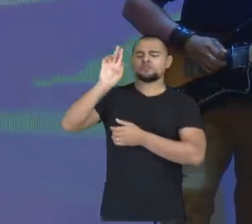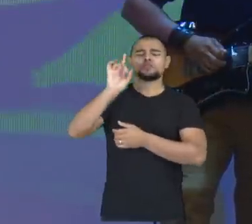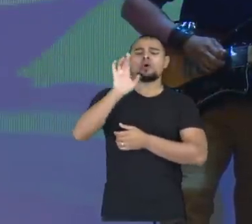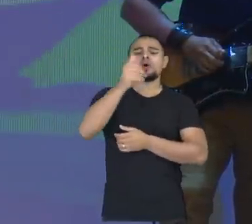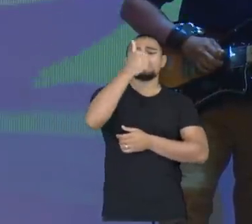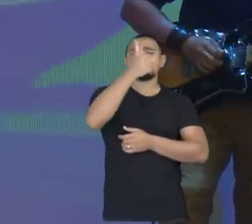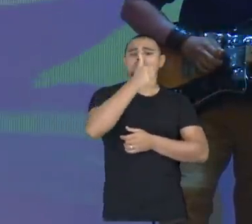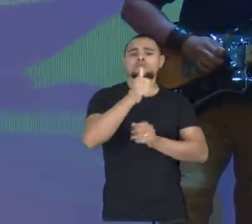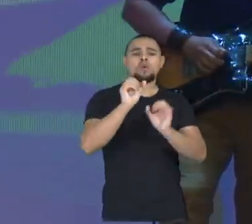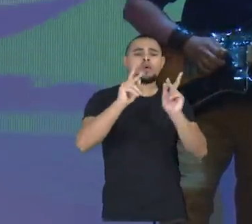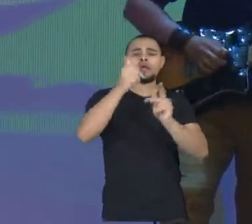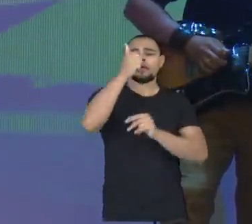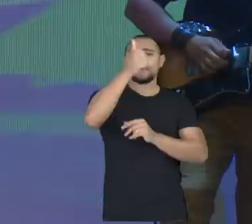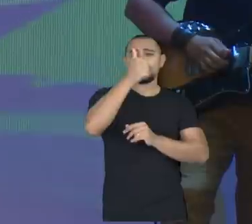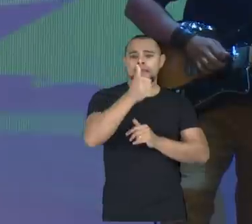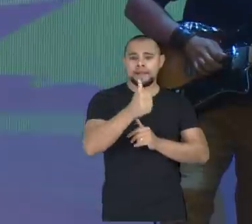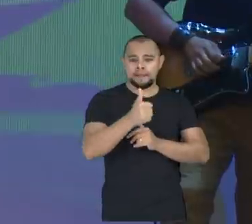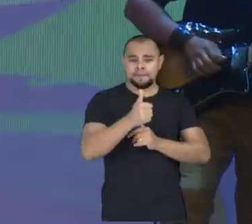de ok.